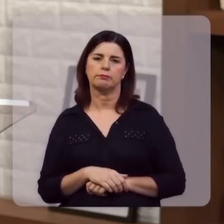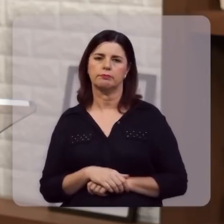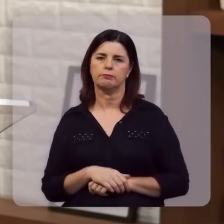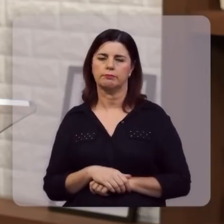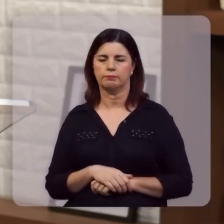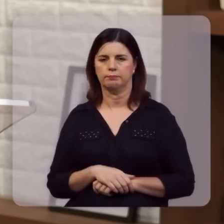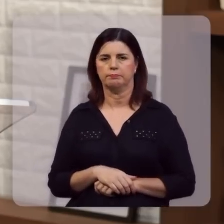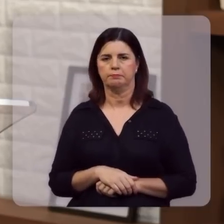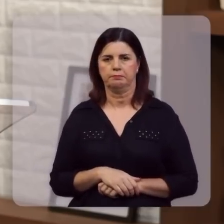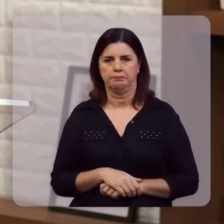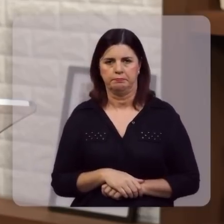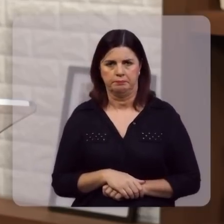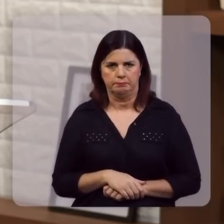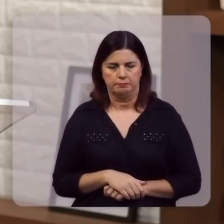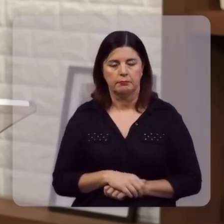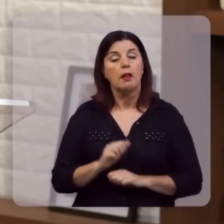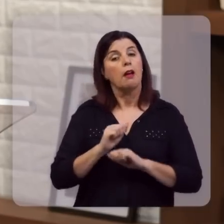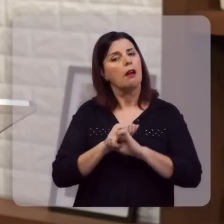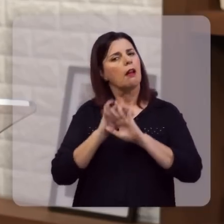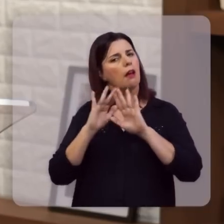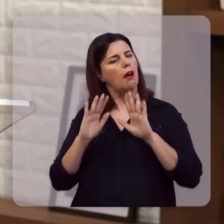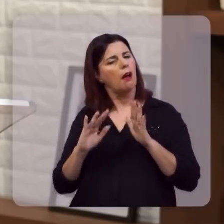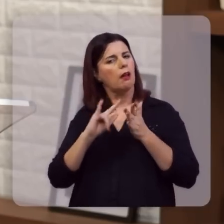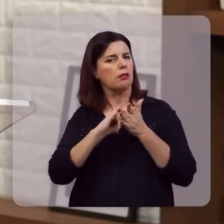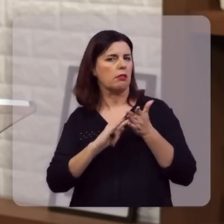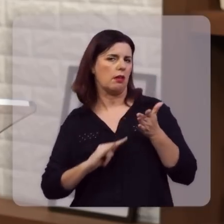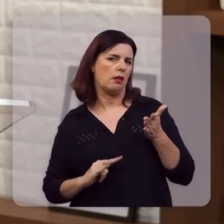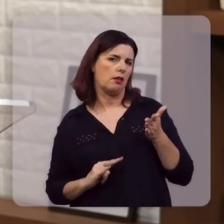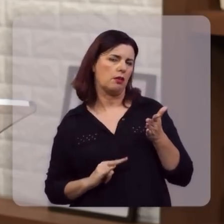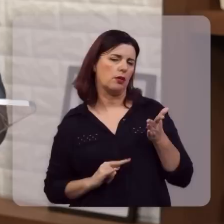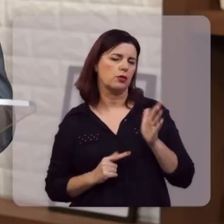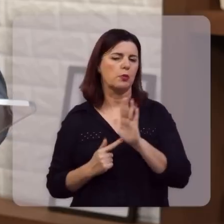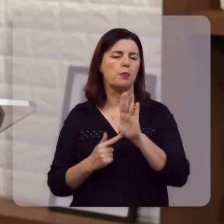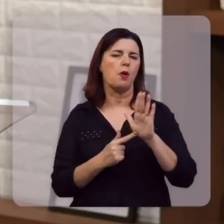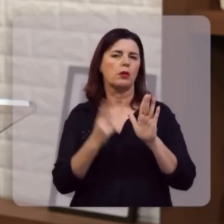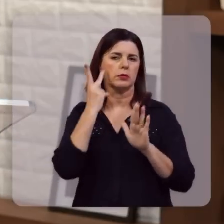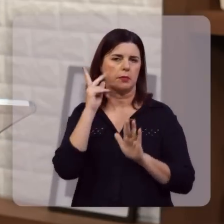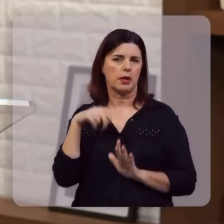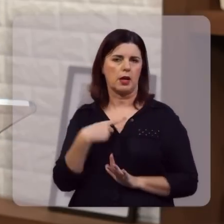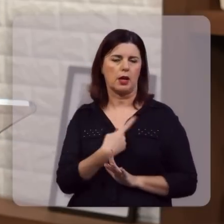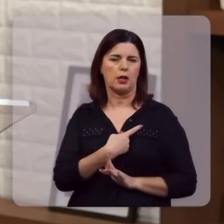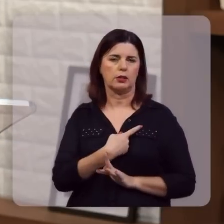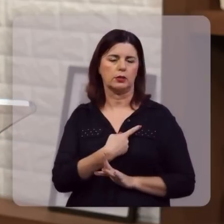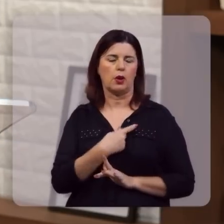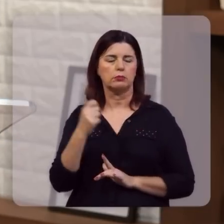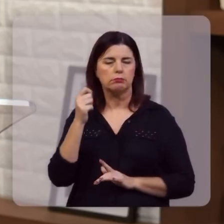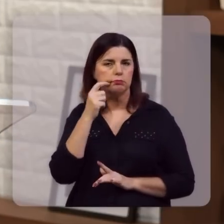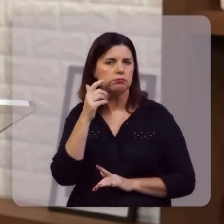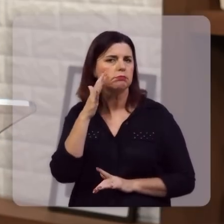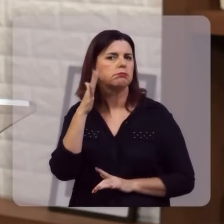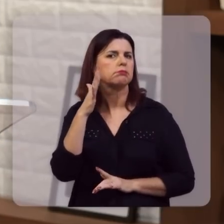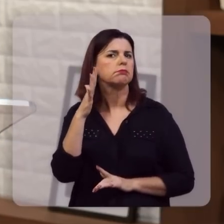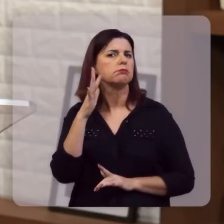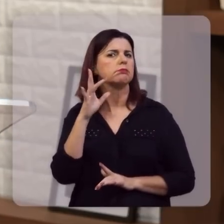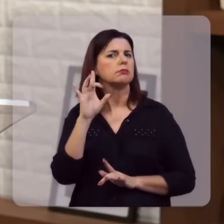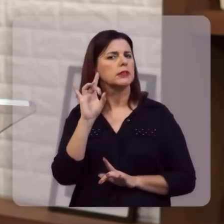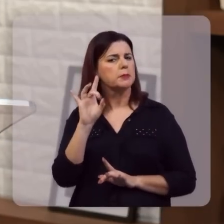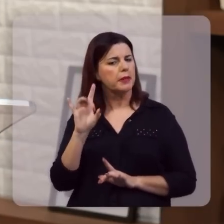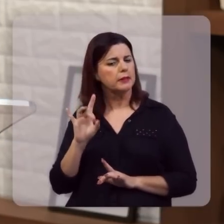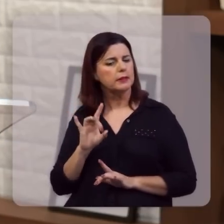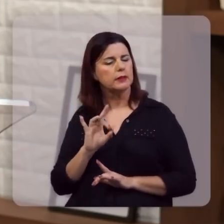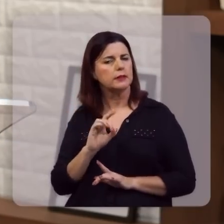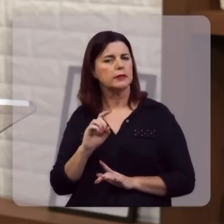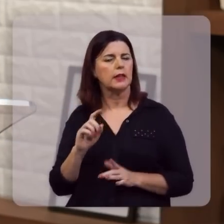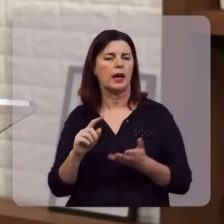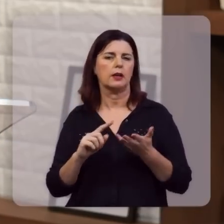saudável. É claro que esse texto traz para nós um alerta e